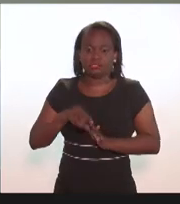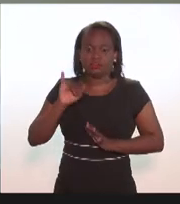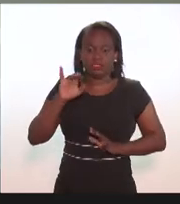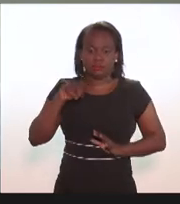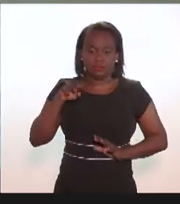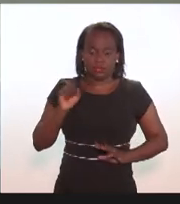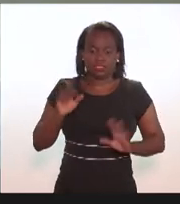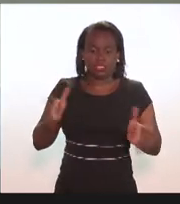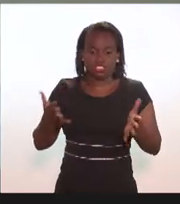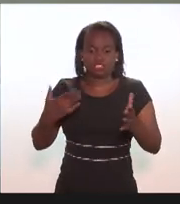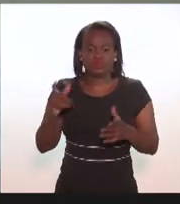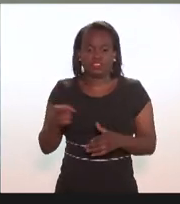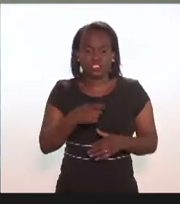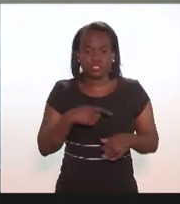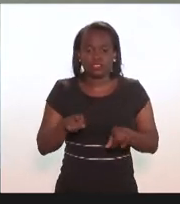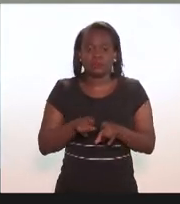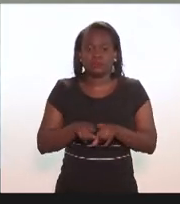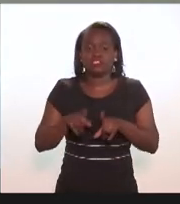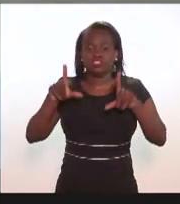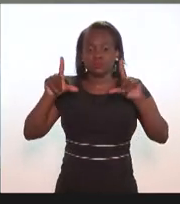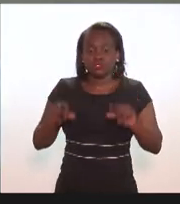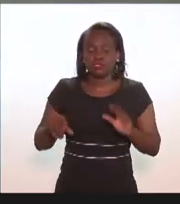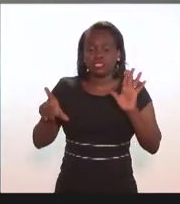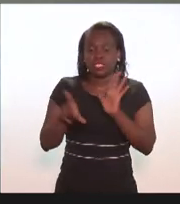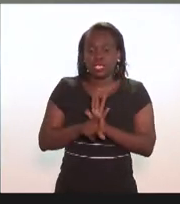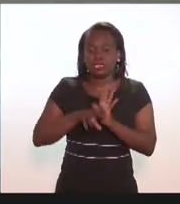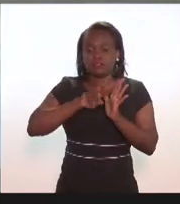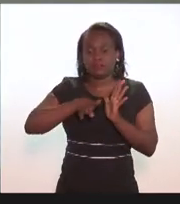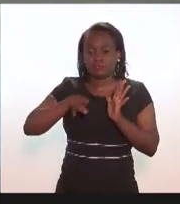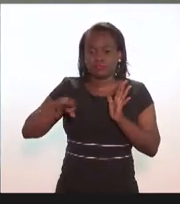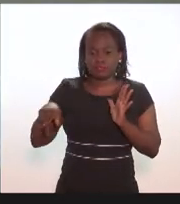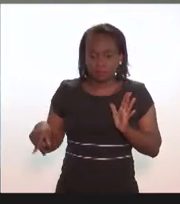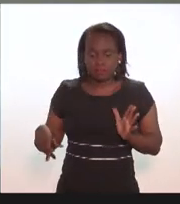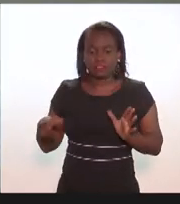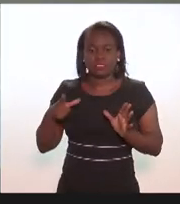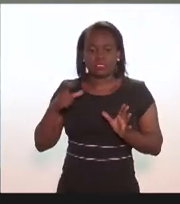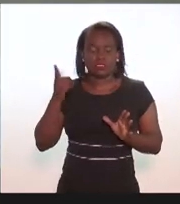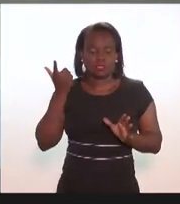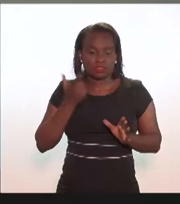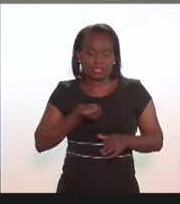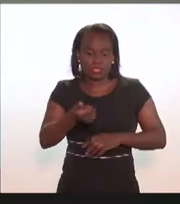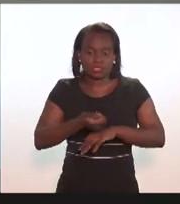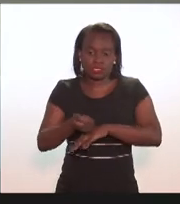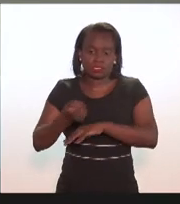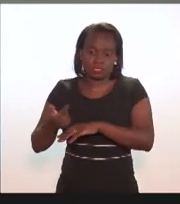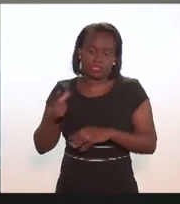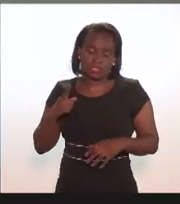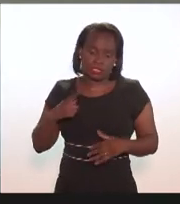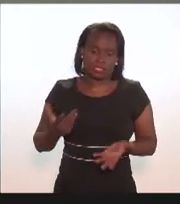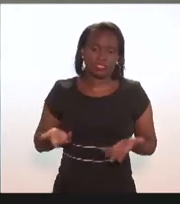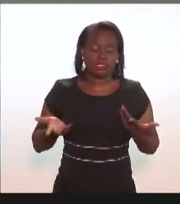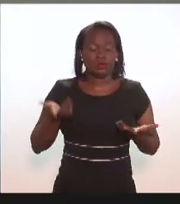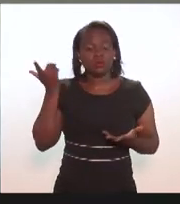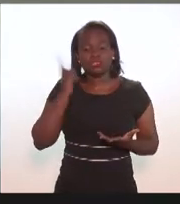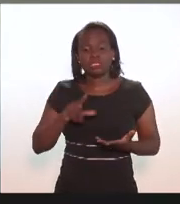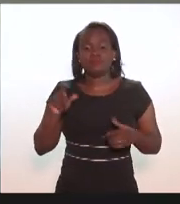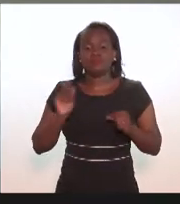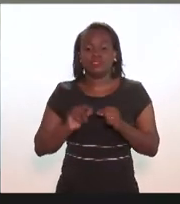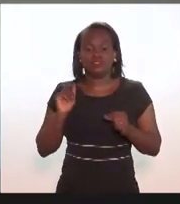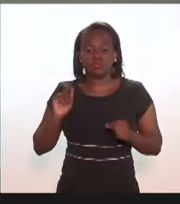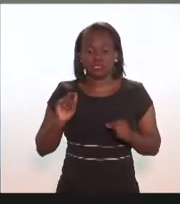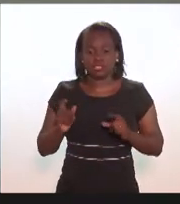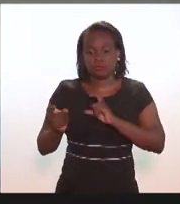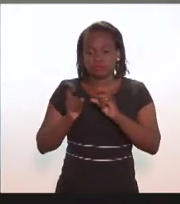fiscal e reduzir o número de legislações que se concede esses incentivos fiscais, para que a gente consiga fazer